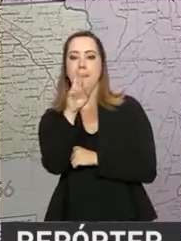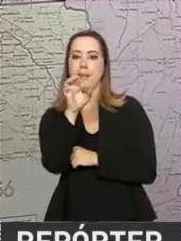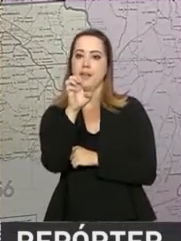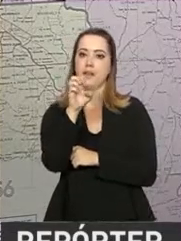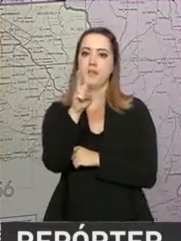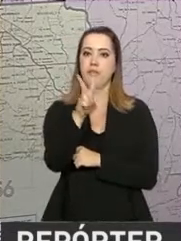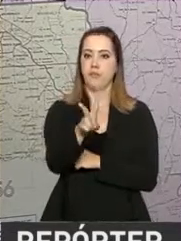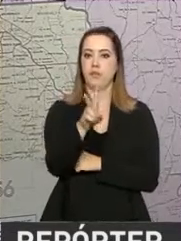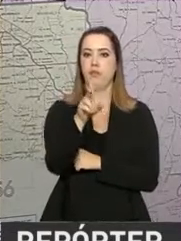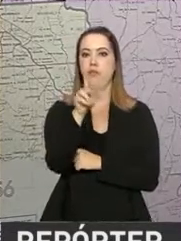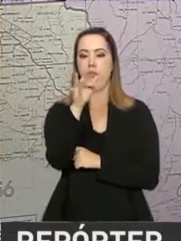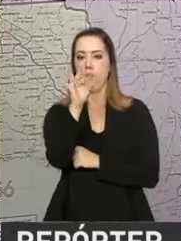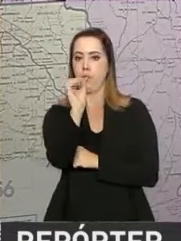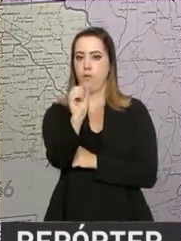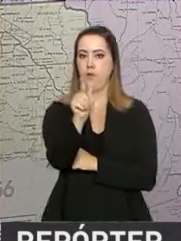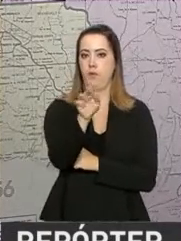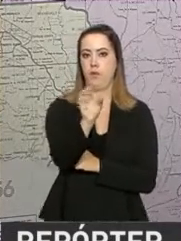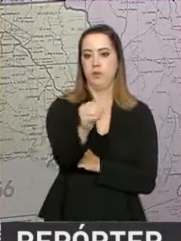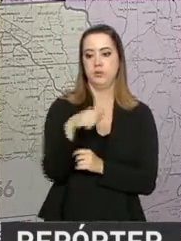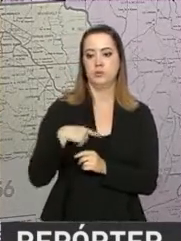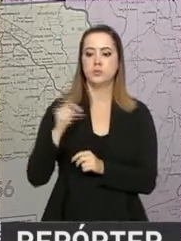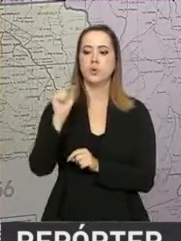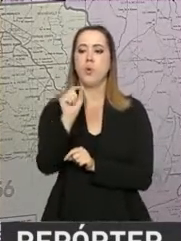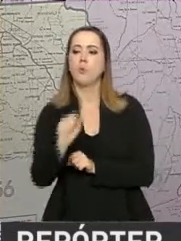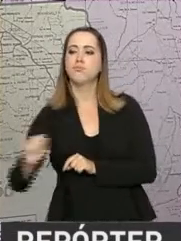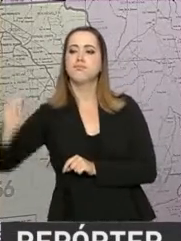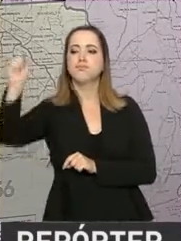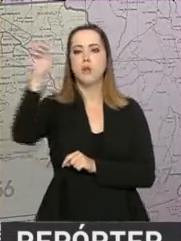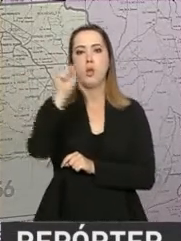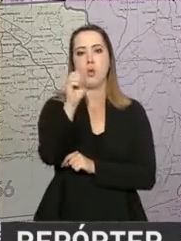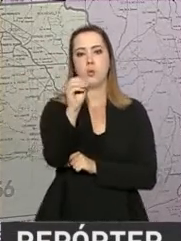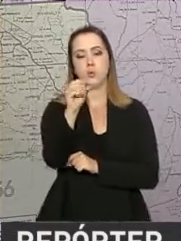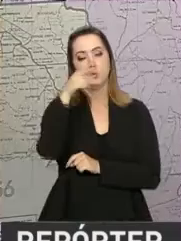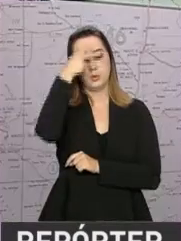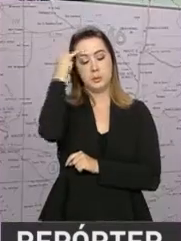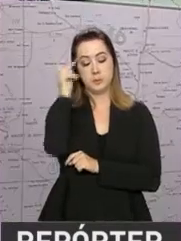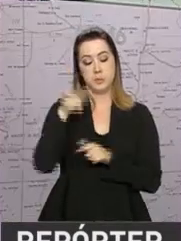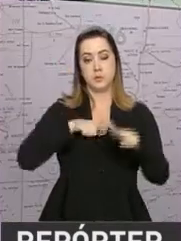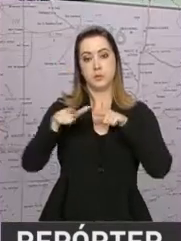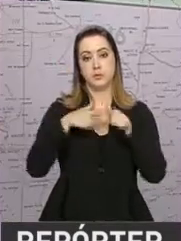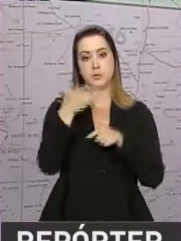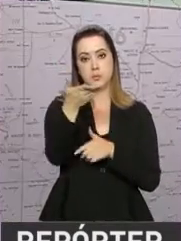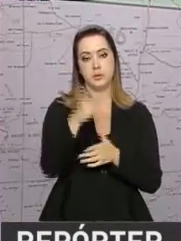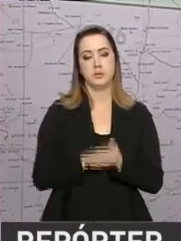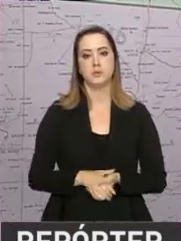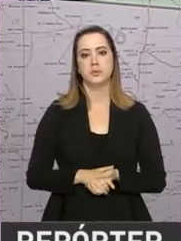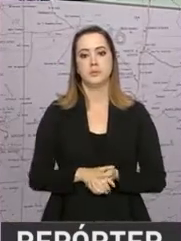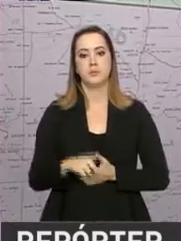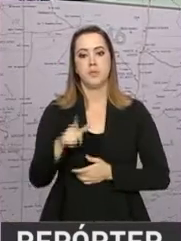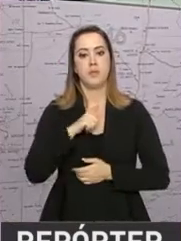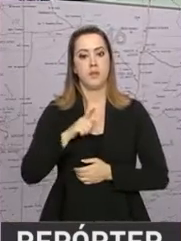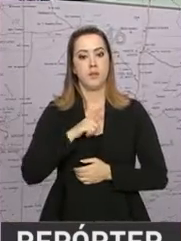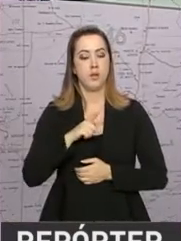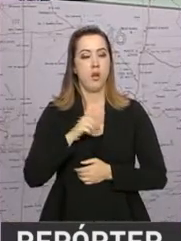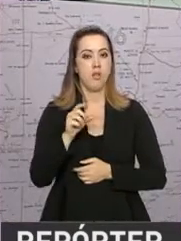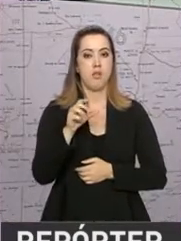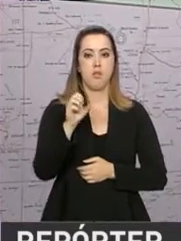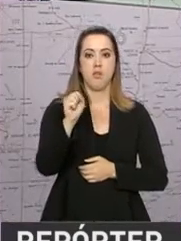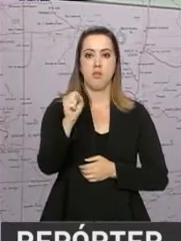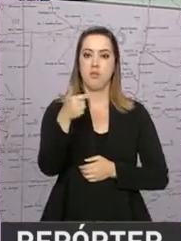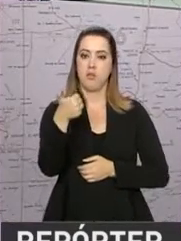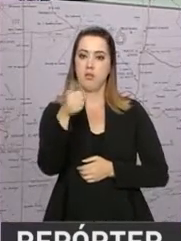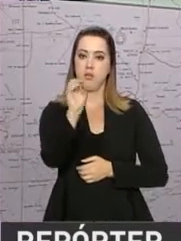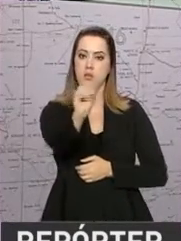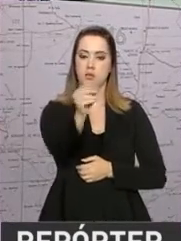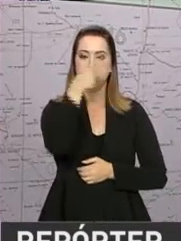ligada ao ibama atua em diversas áreas do brasil com mais de 800 profissionais trabalhando o prevfogo conta com aproximadamente 810